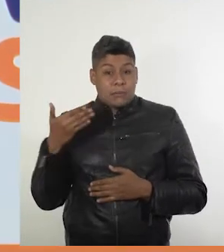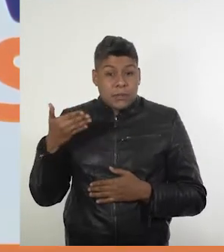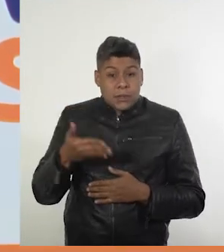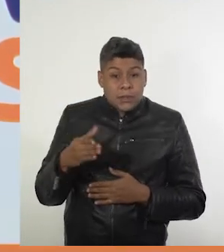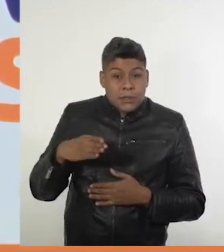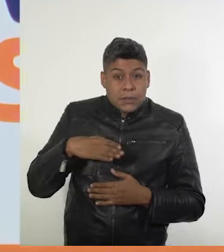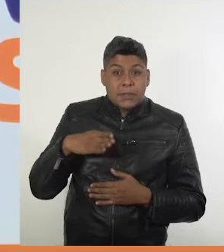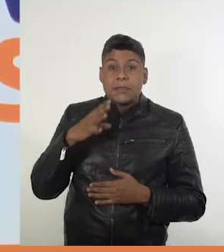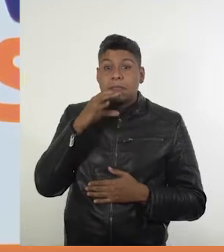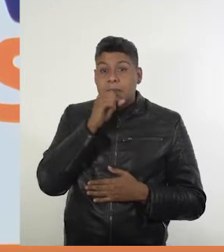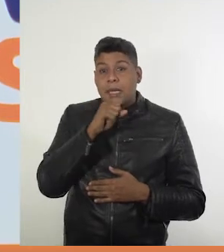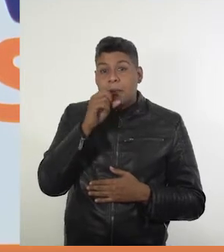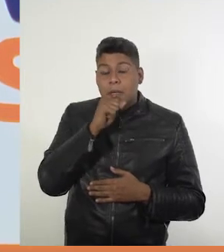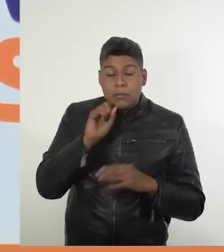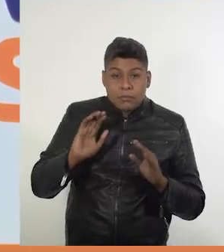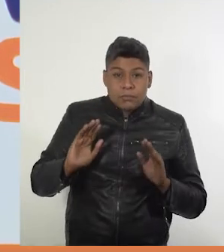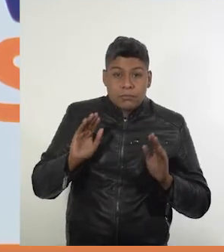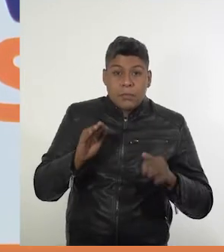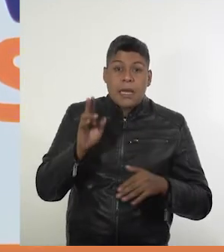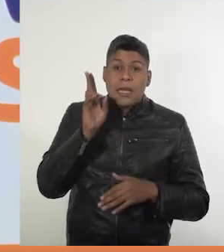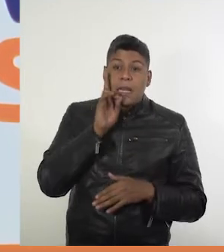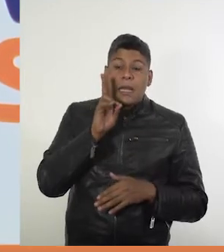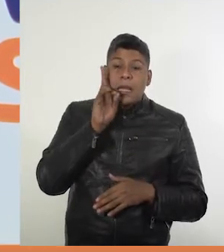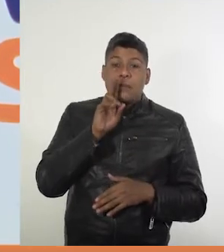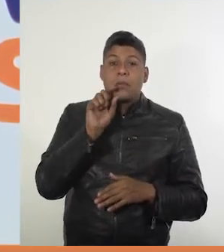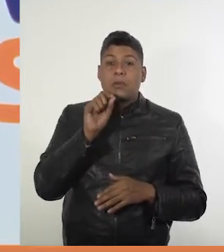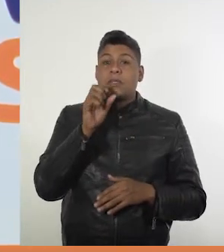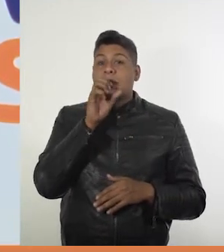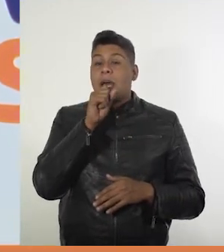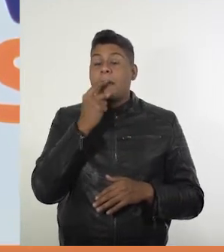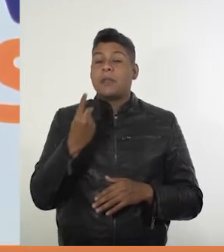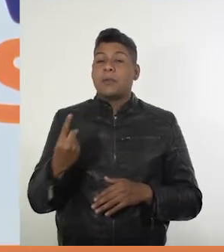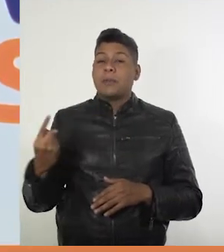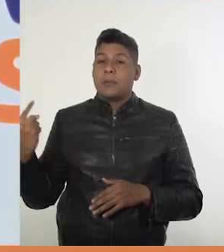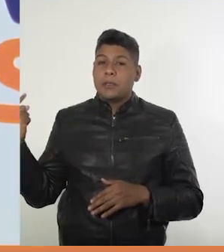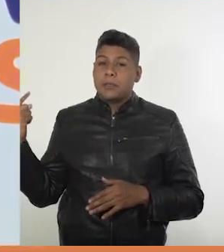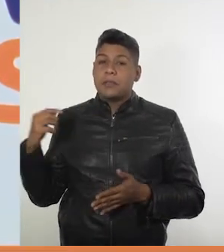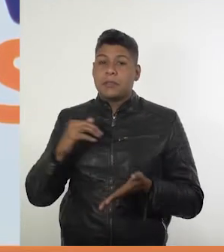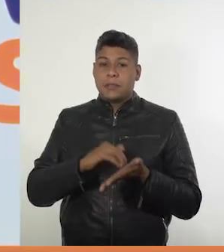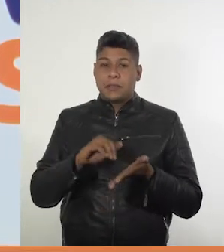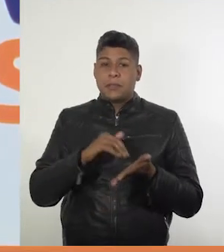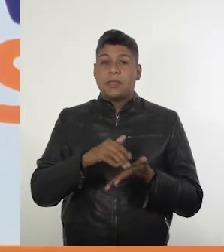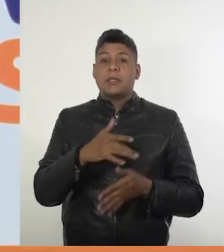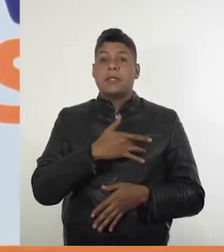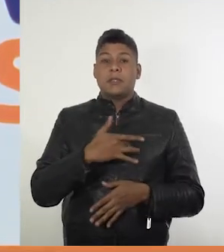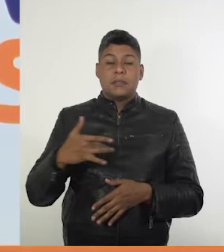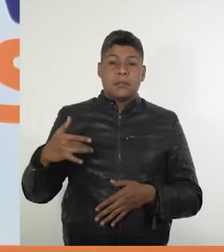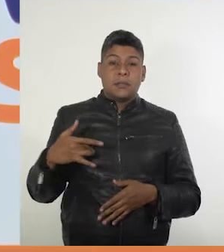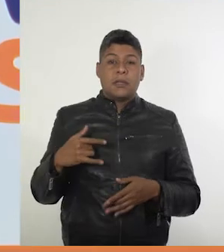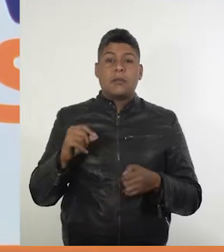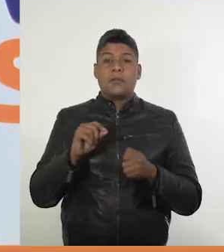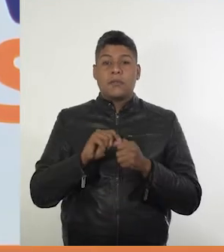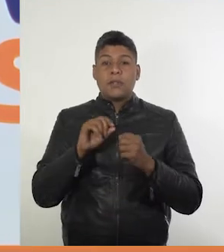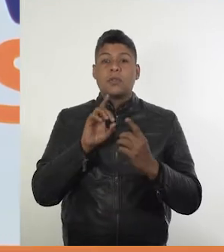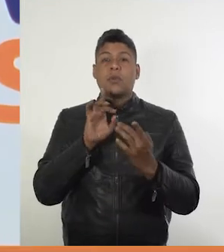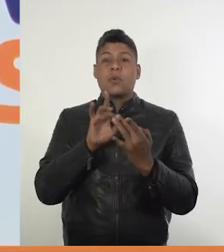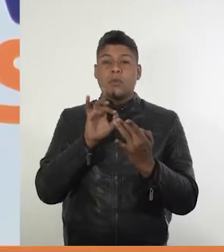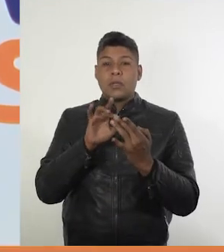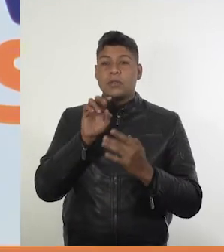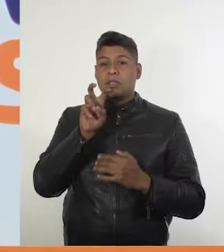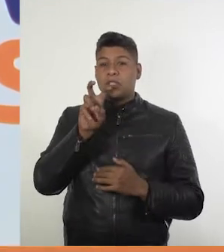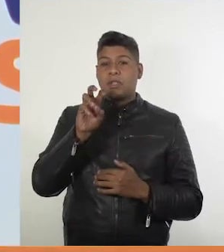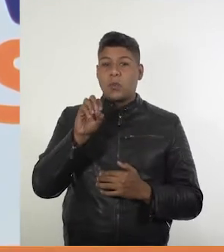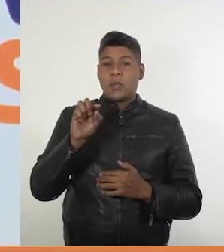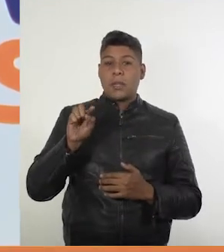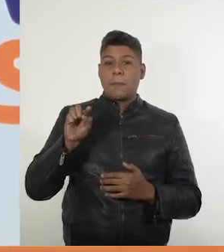cidade. Então, sábado é um dia dedicado a isso. Lembrando que só nesse sábado passado agora, a Secretaria de Saúde, ela fez o contato com 50